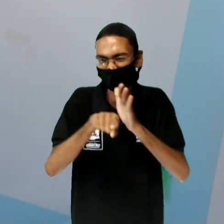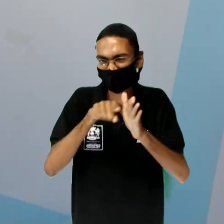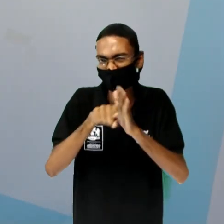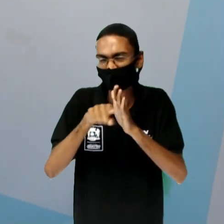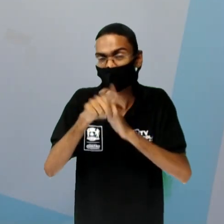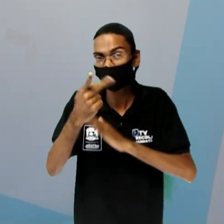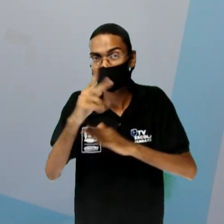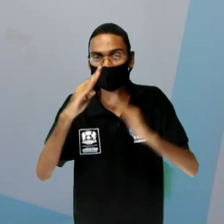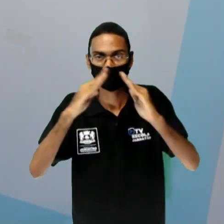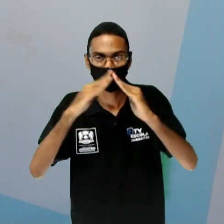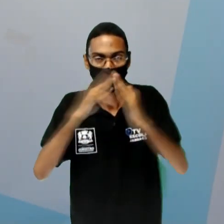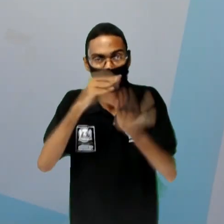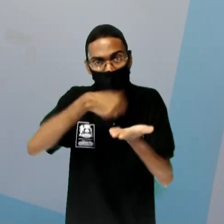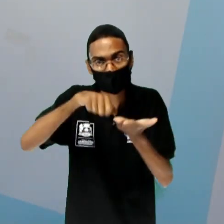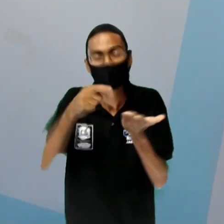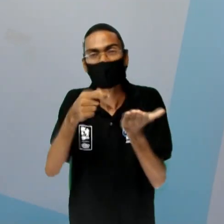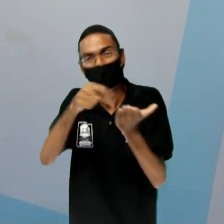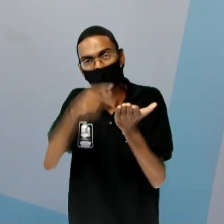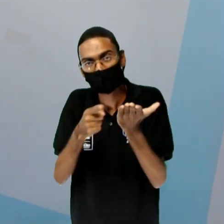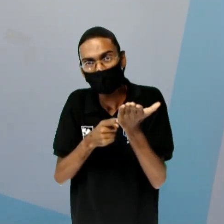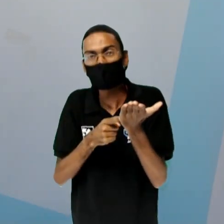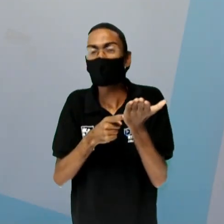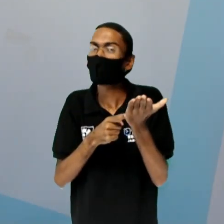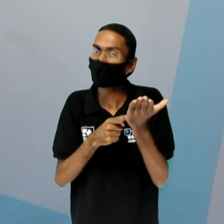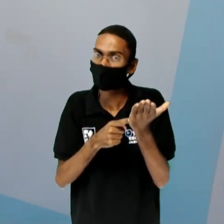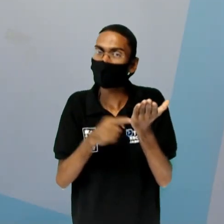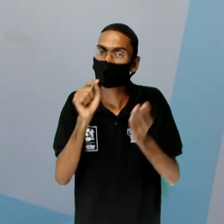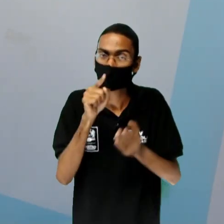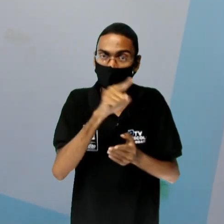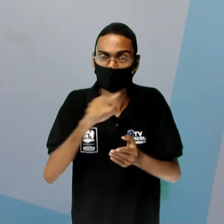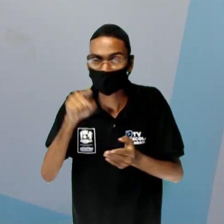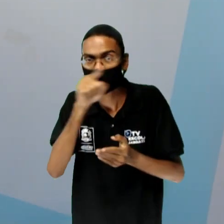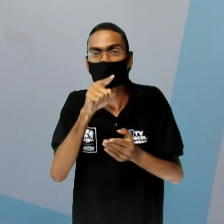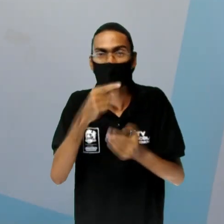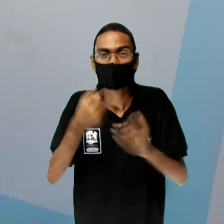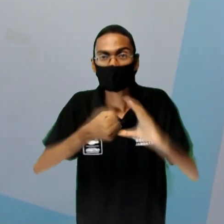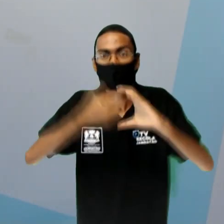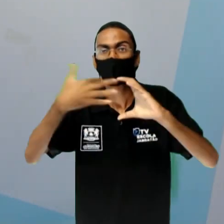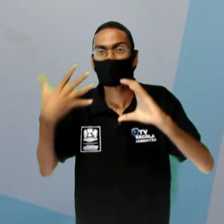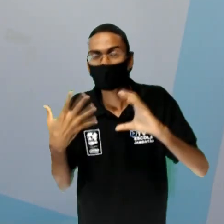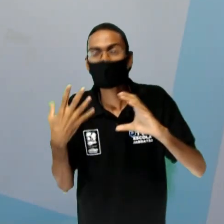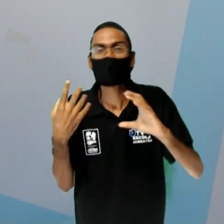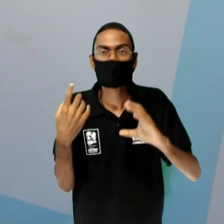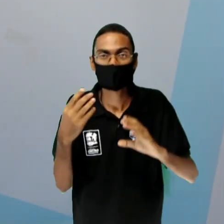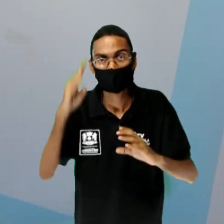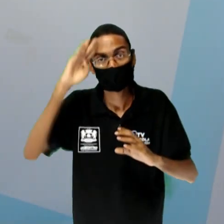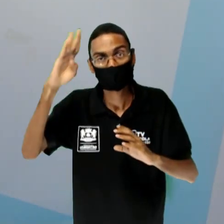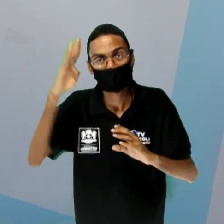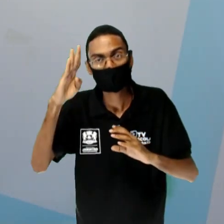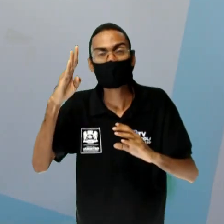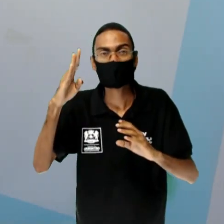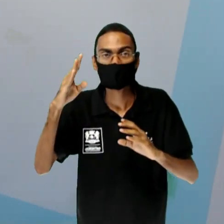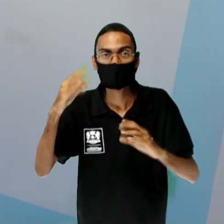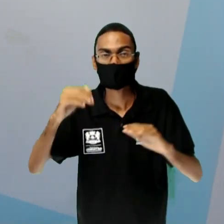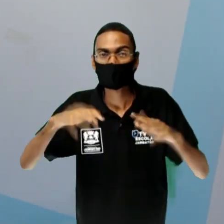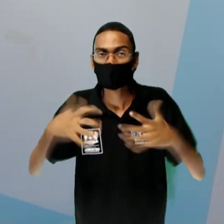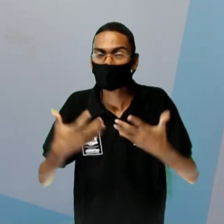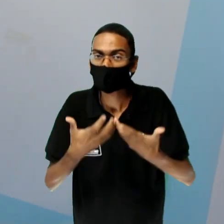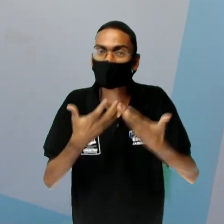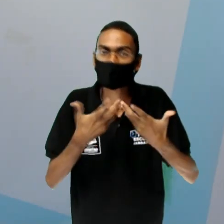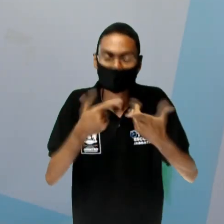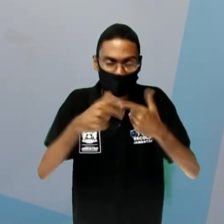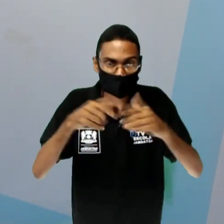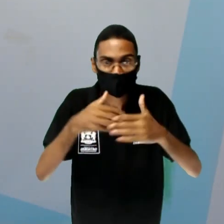escrever em seu caderno a localização e as características das principais bacias hidrográficas do continente